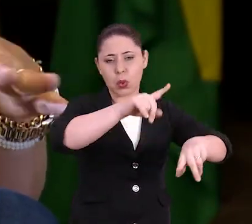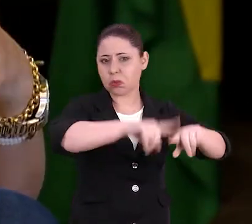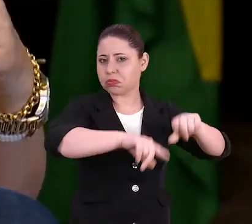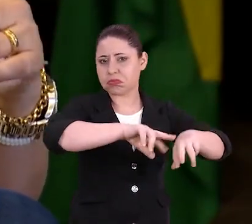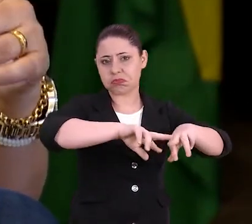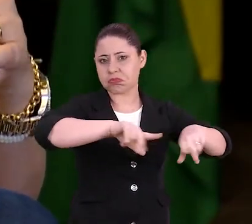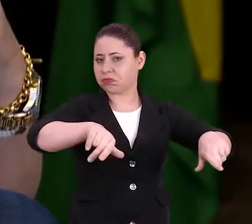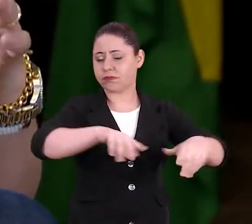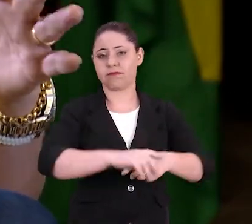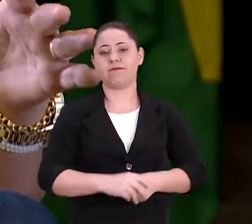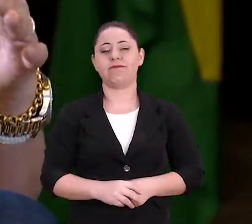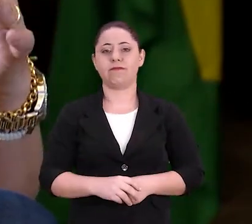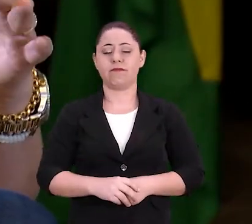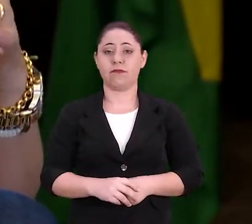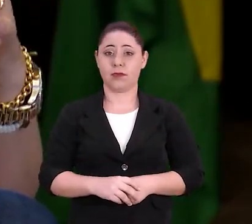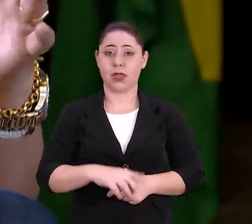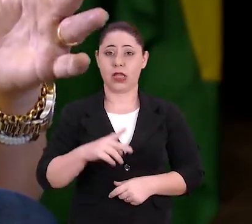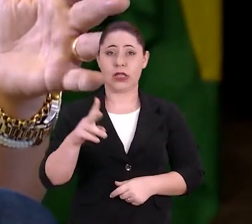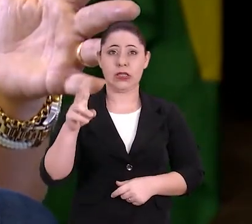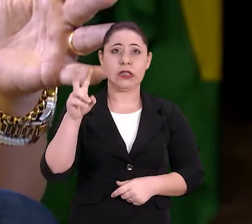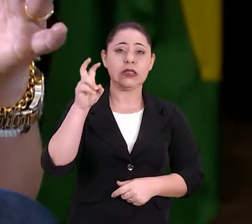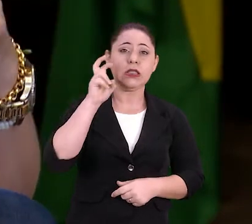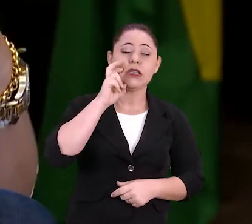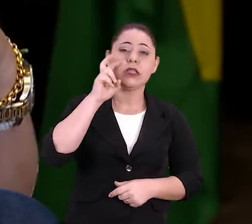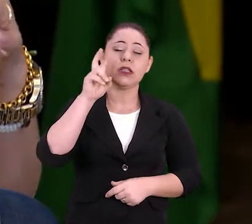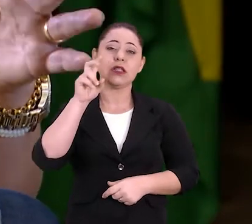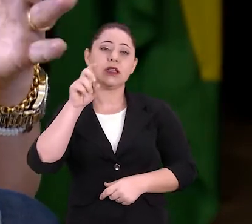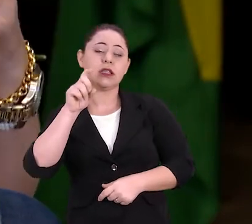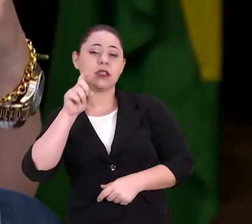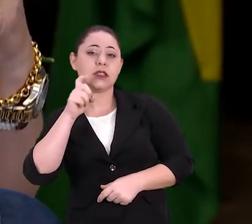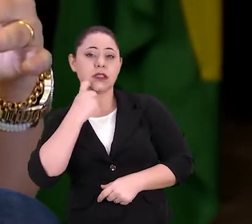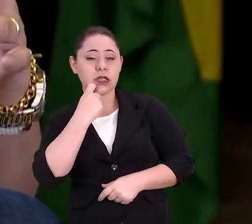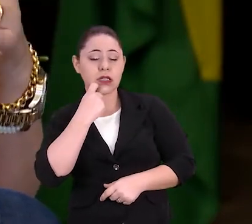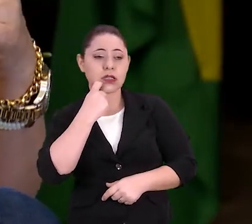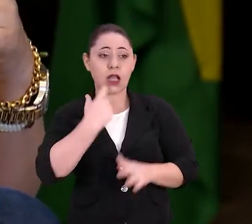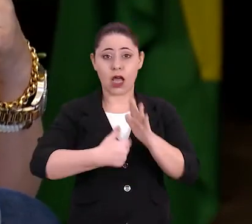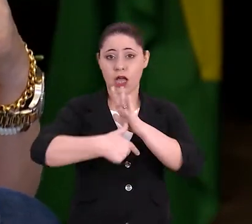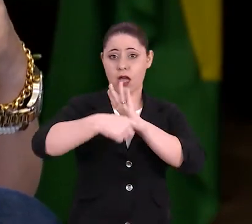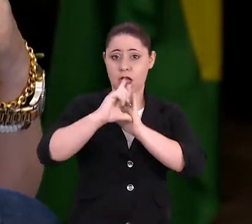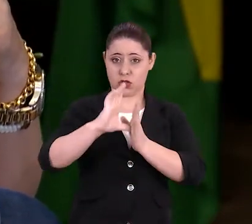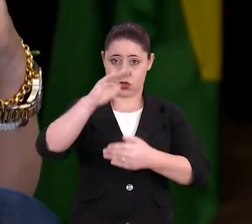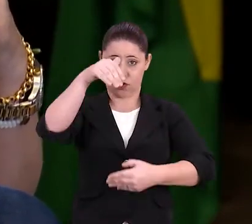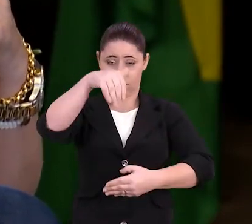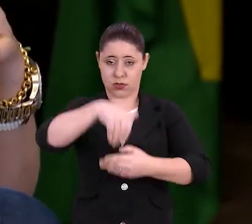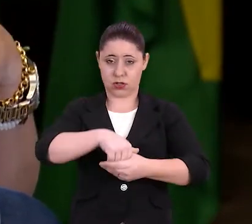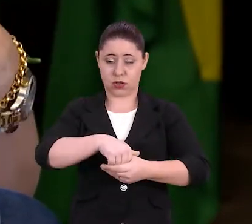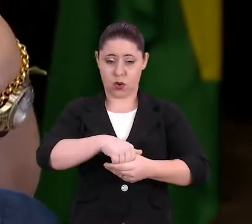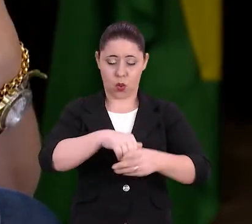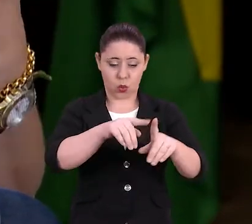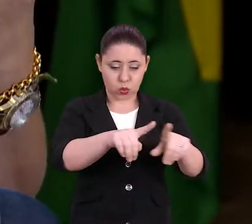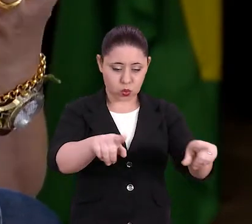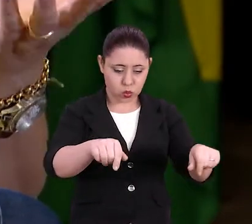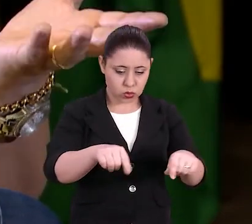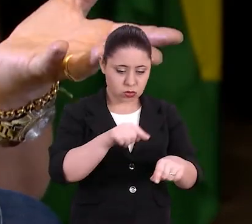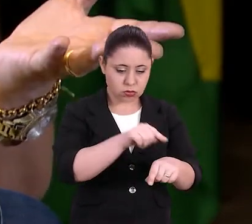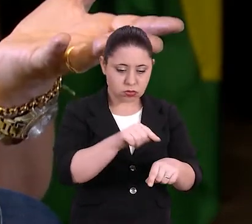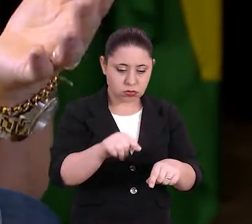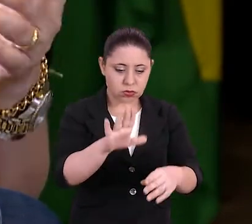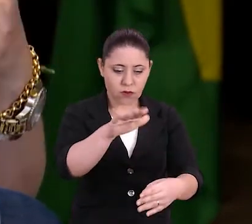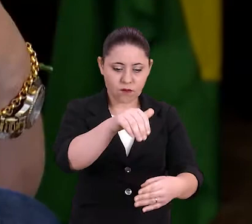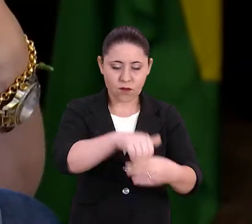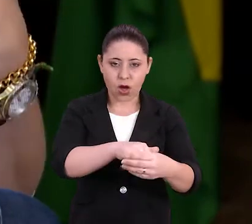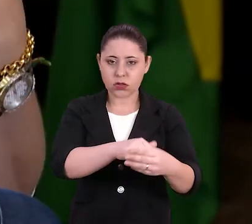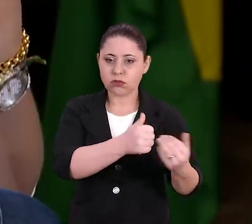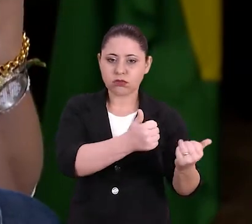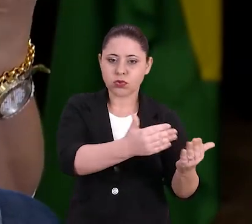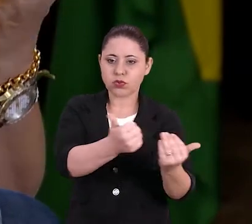materiais. Então, na quinta, na sexta-feira que antecede o dia da eleição, essas urnas são distribuídas.